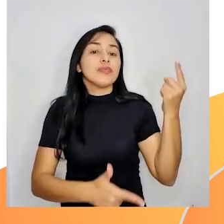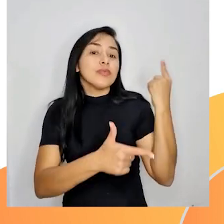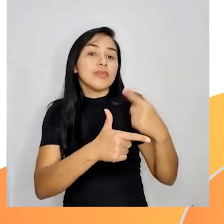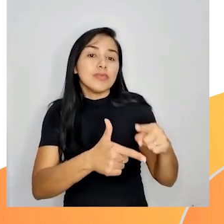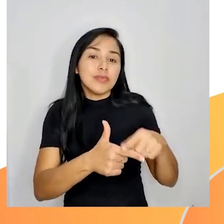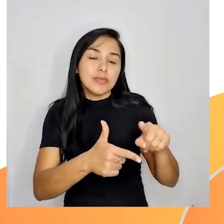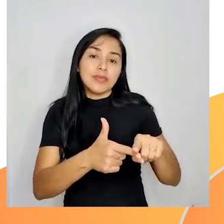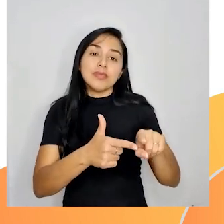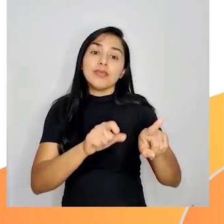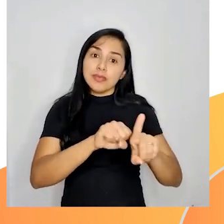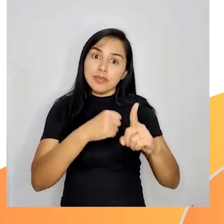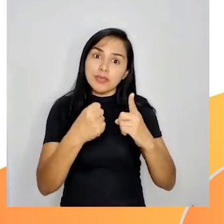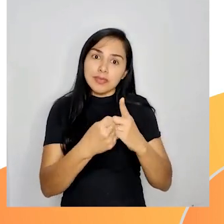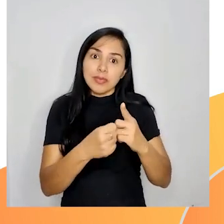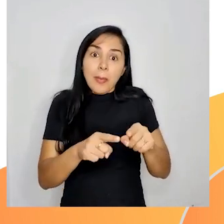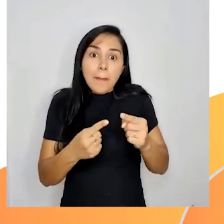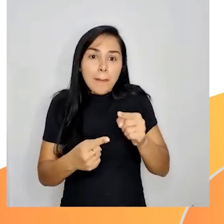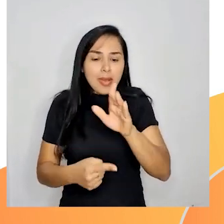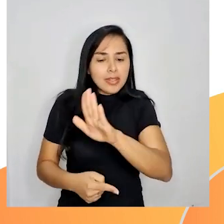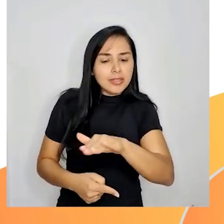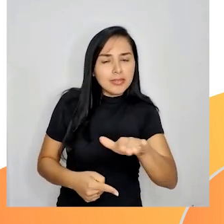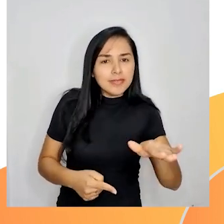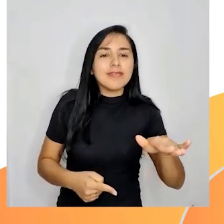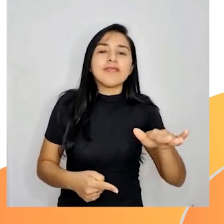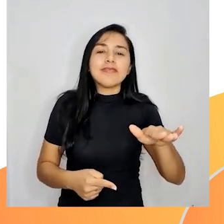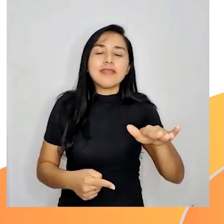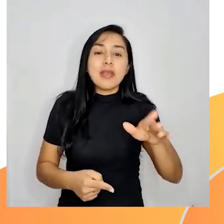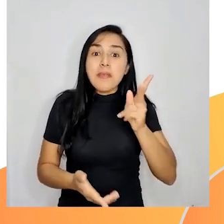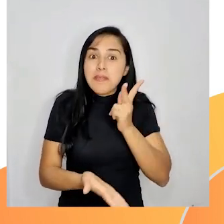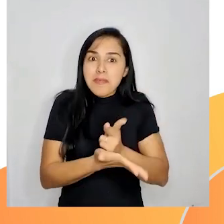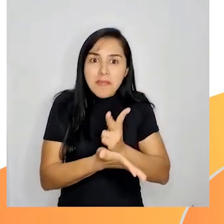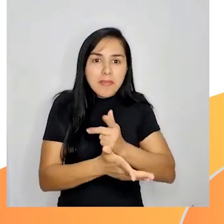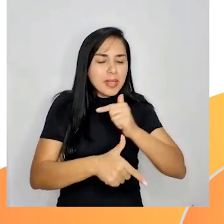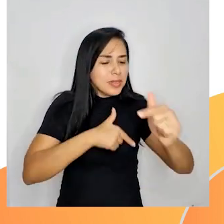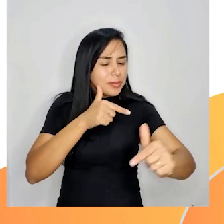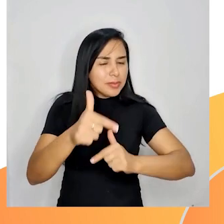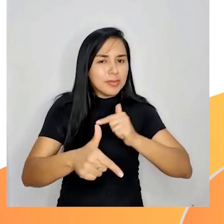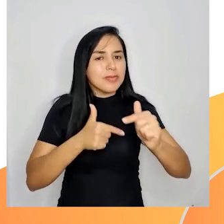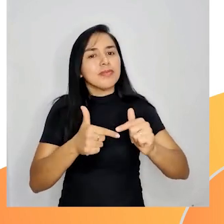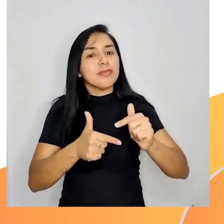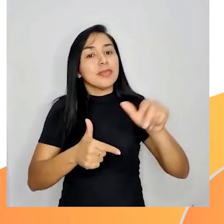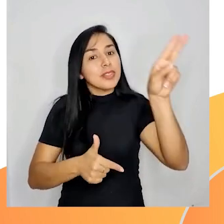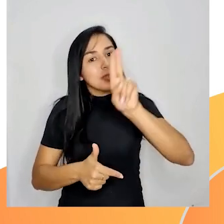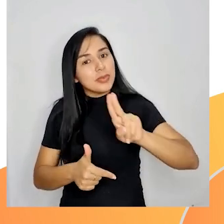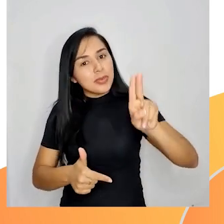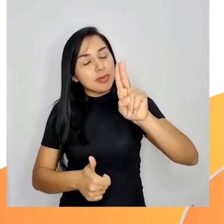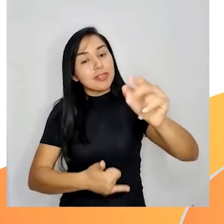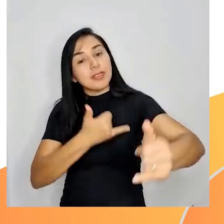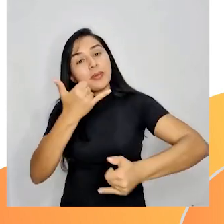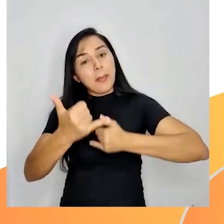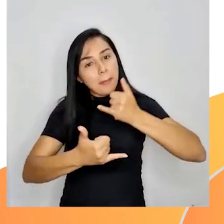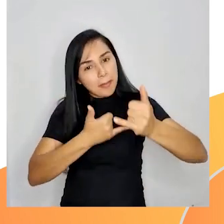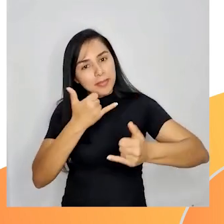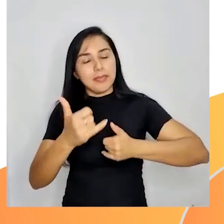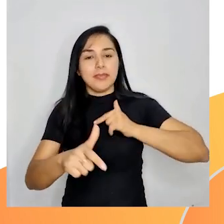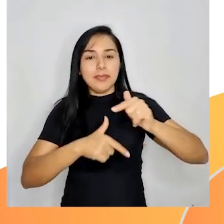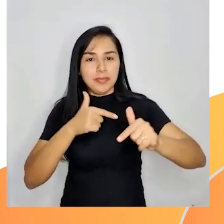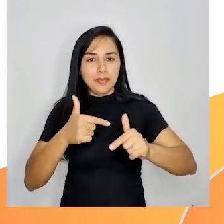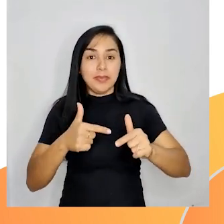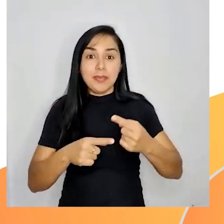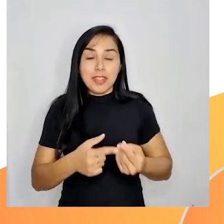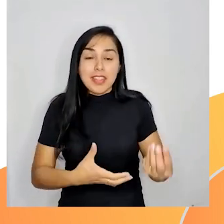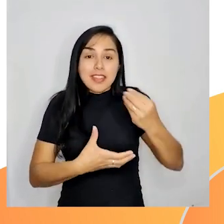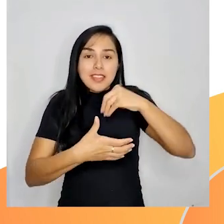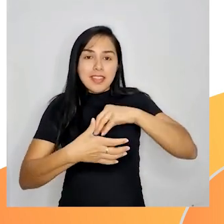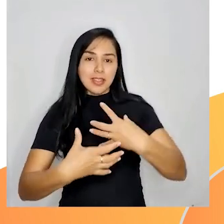Eles têm ali a brincadeira, eles têm aí as cores, o lúdico dentro de si. E eles fazem